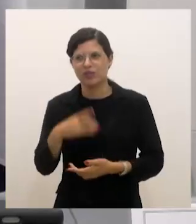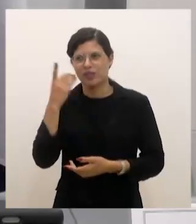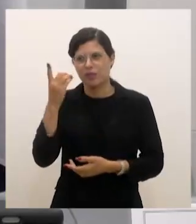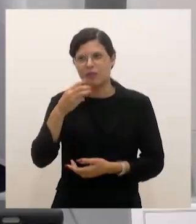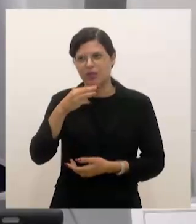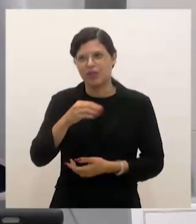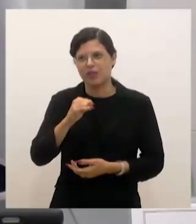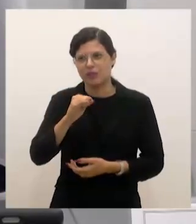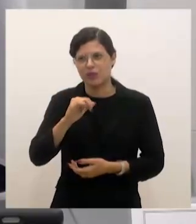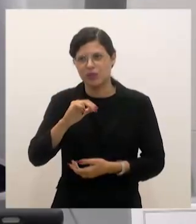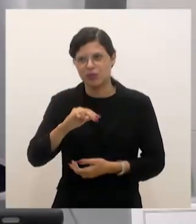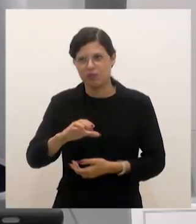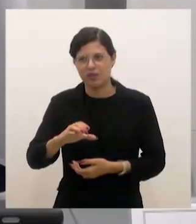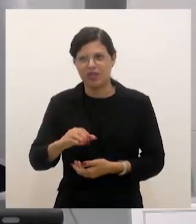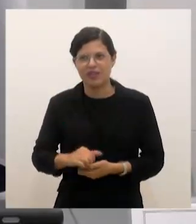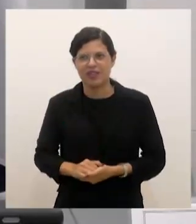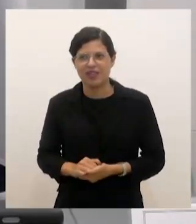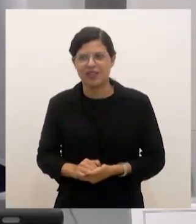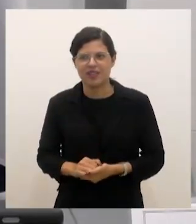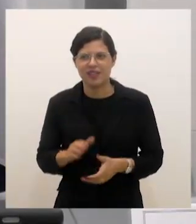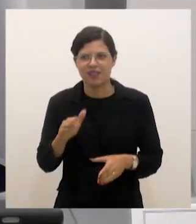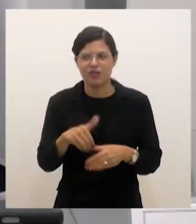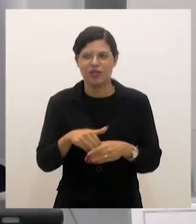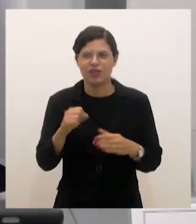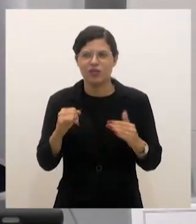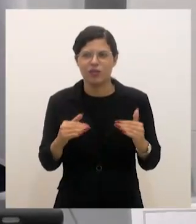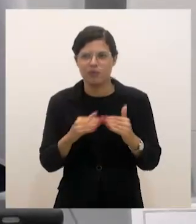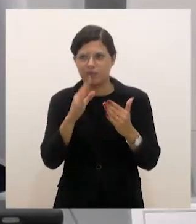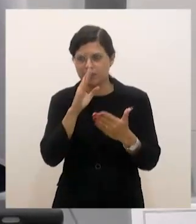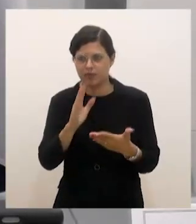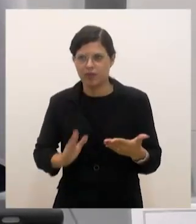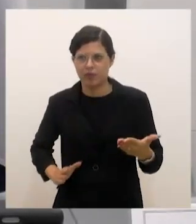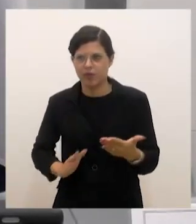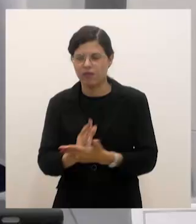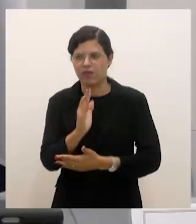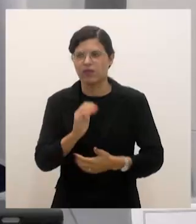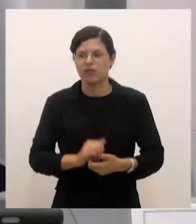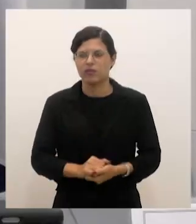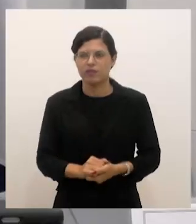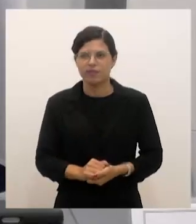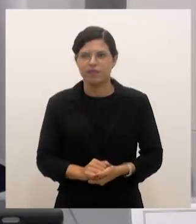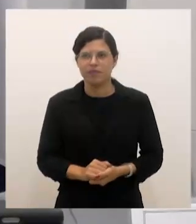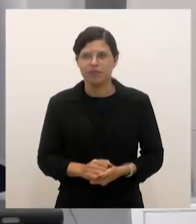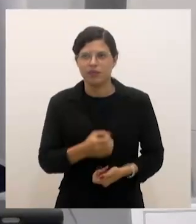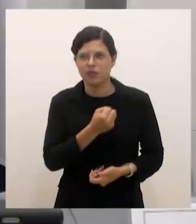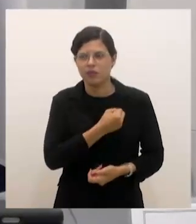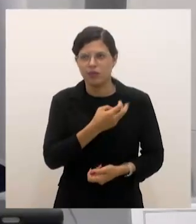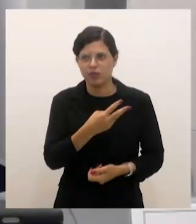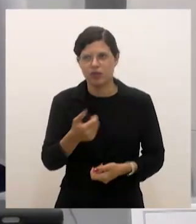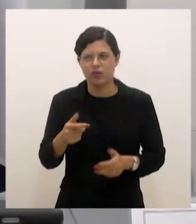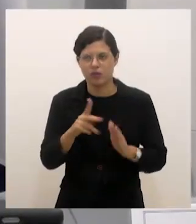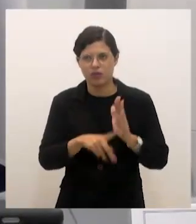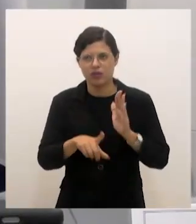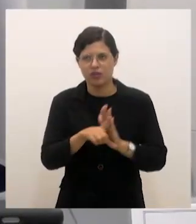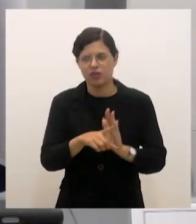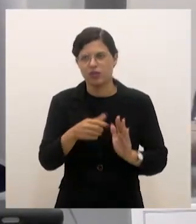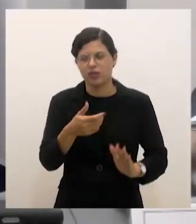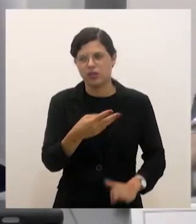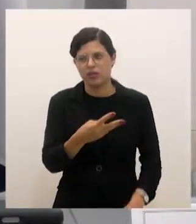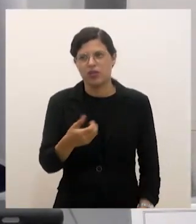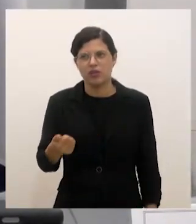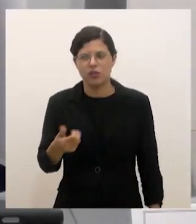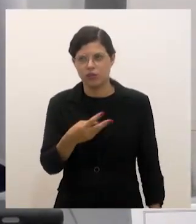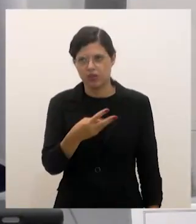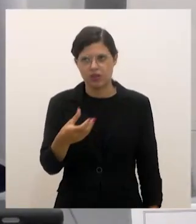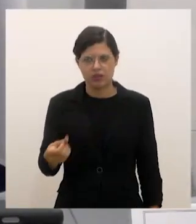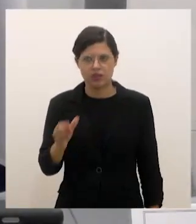Carlos Mink, em votação, senhores que aprovam, permaneçam como estão, aprovado. 32 da pauta, projeto de lei 3136 de